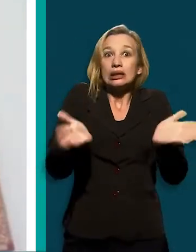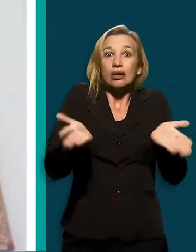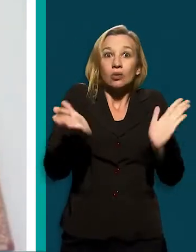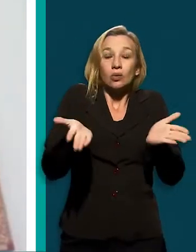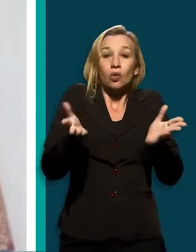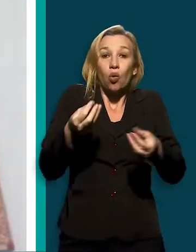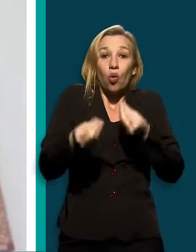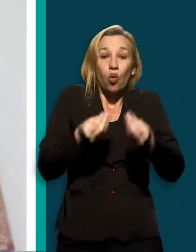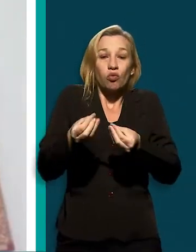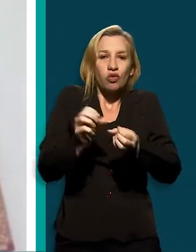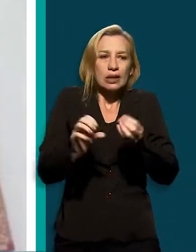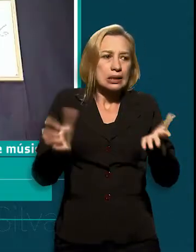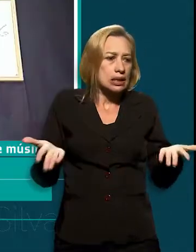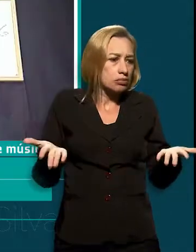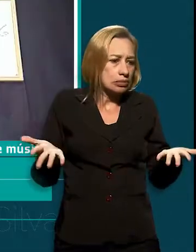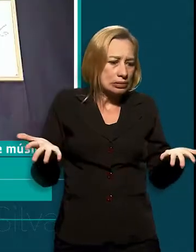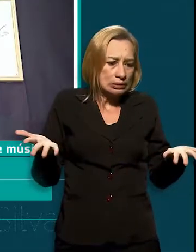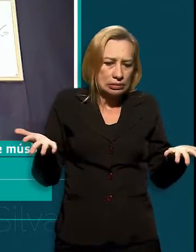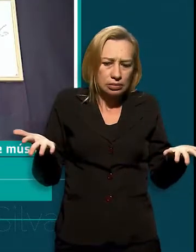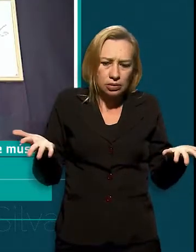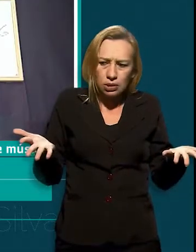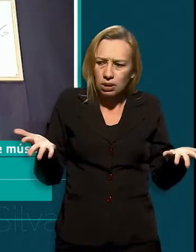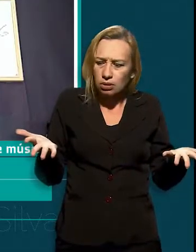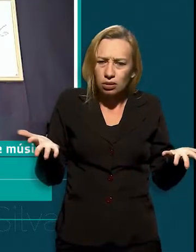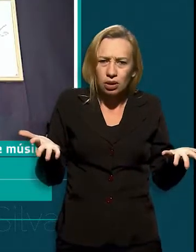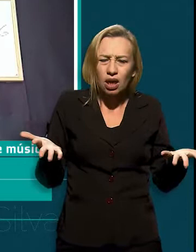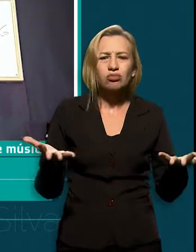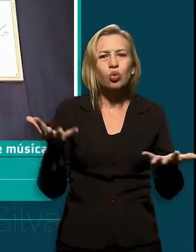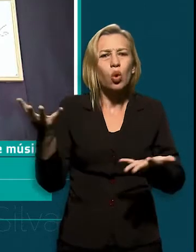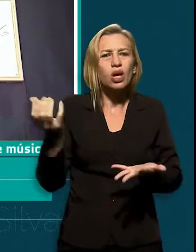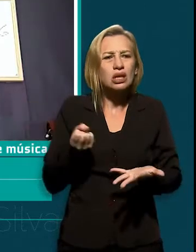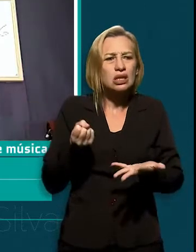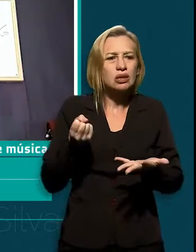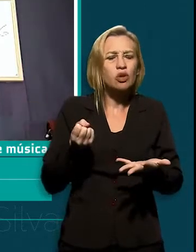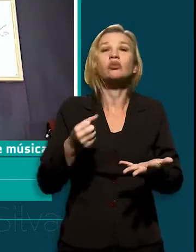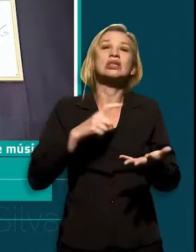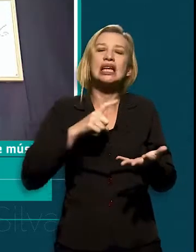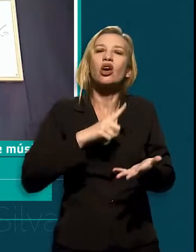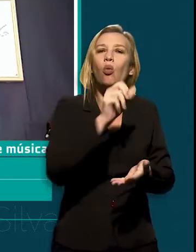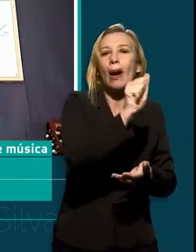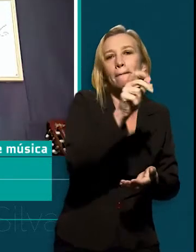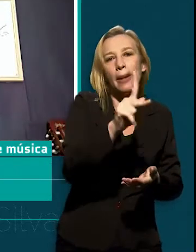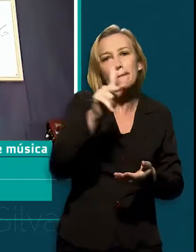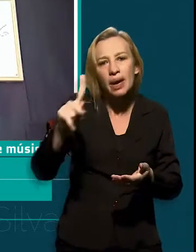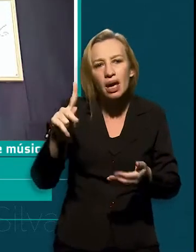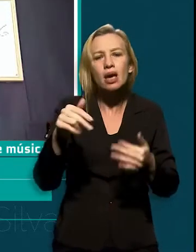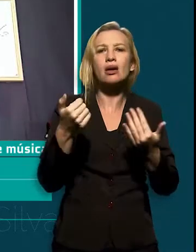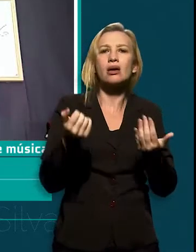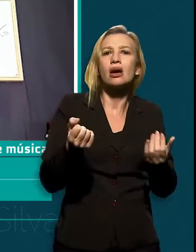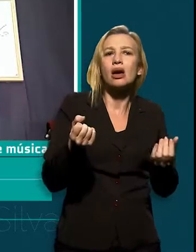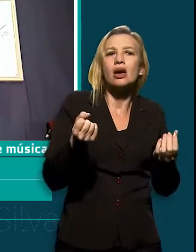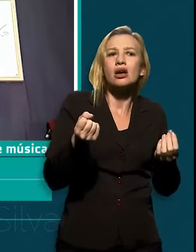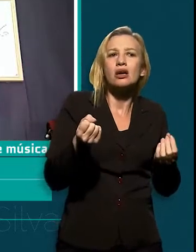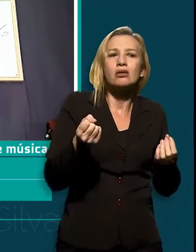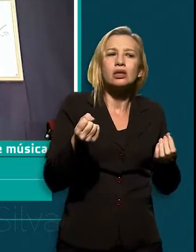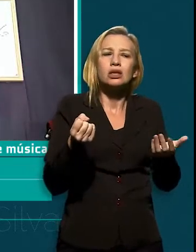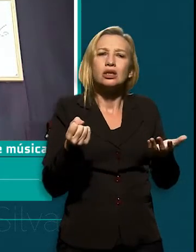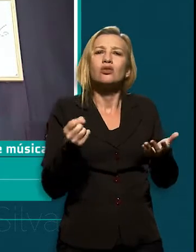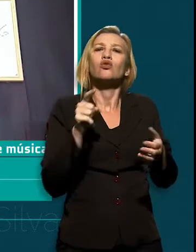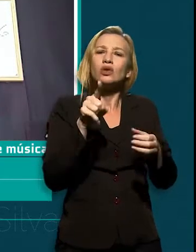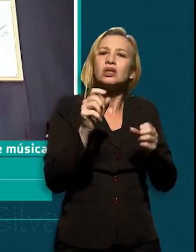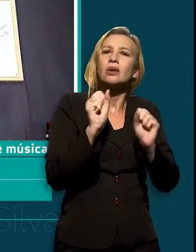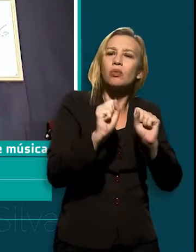gente faz, né? Então eu recebi, olha, tem um aplicativo assim, assado,